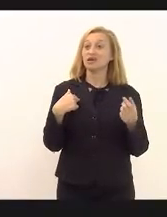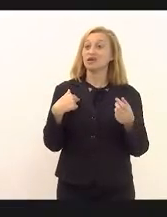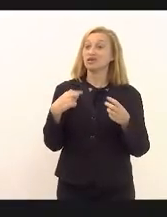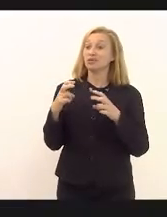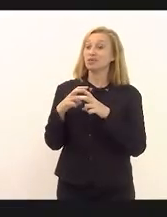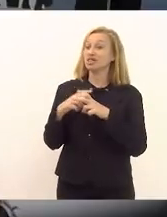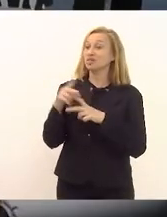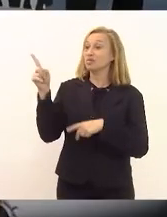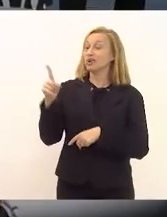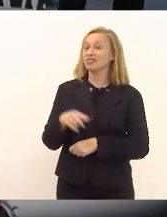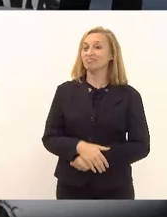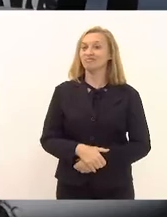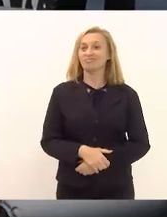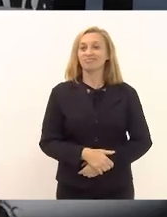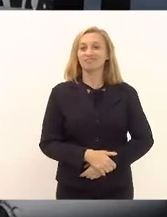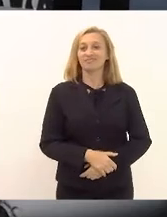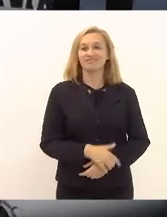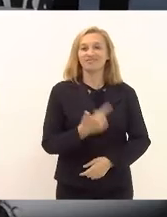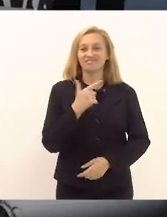ele.